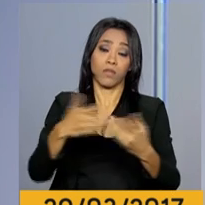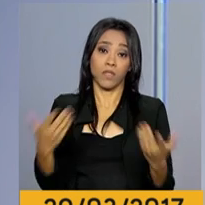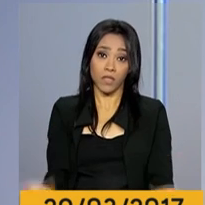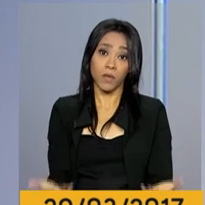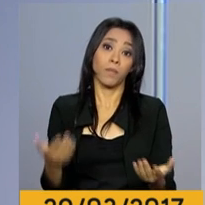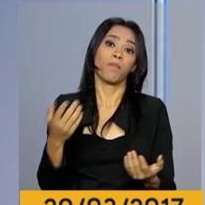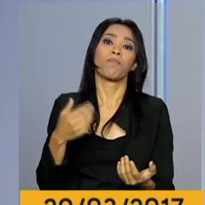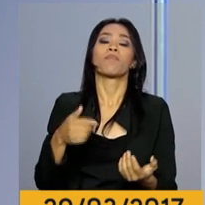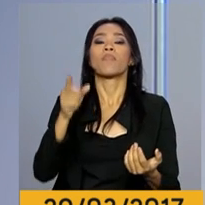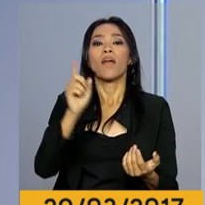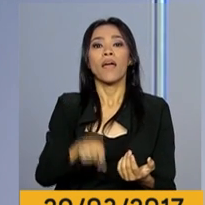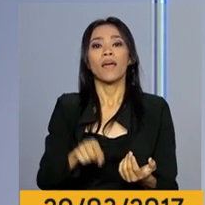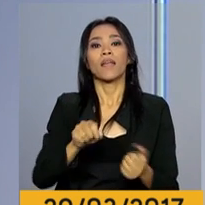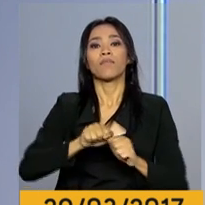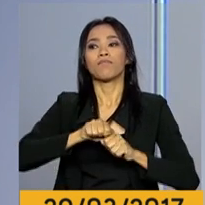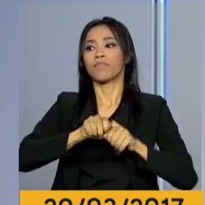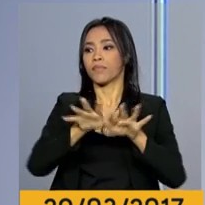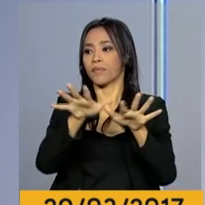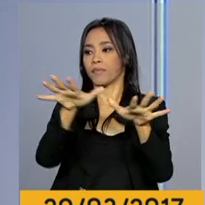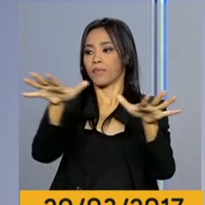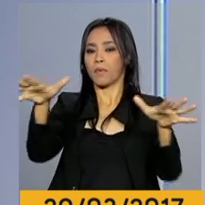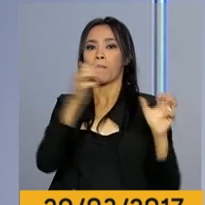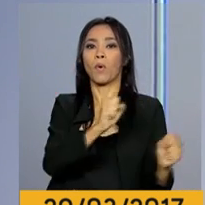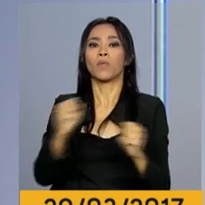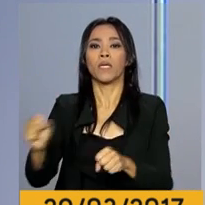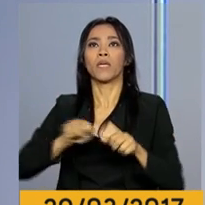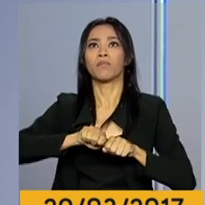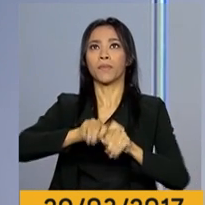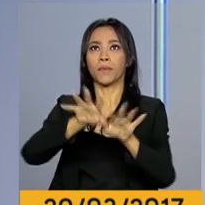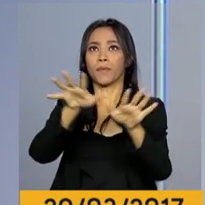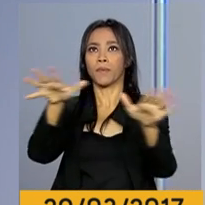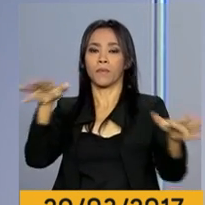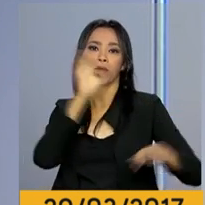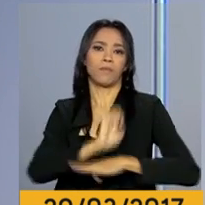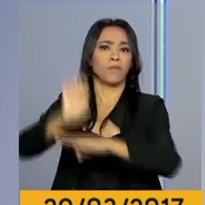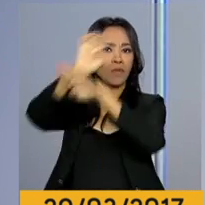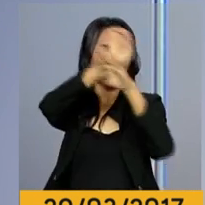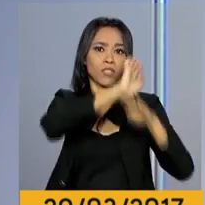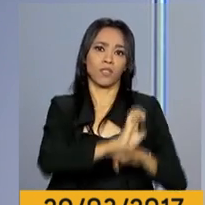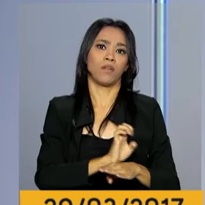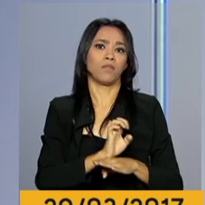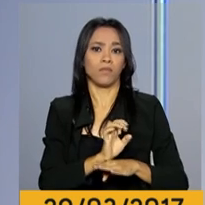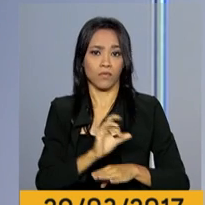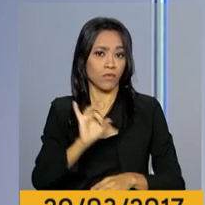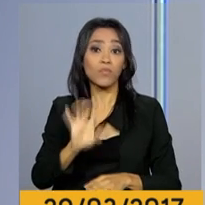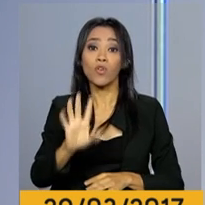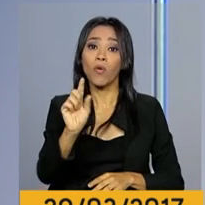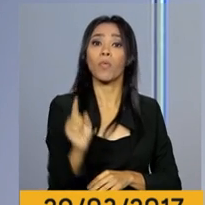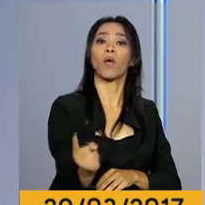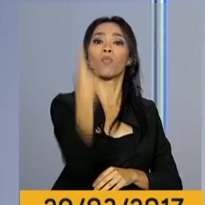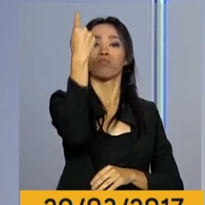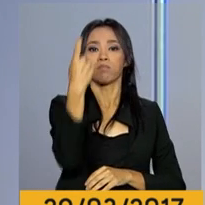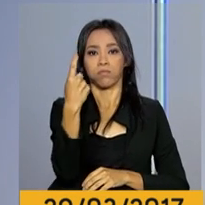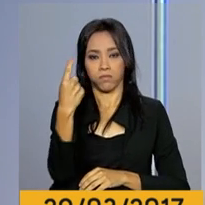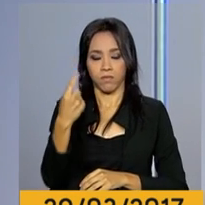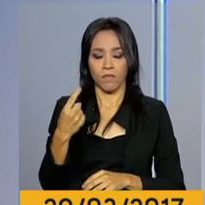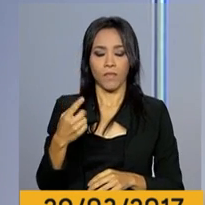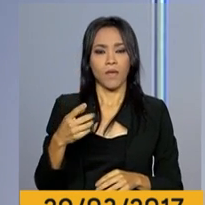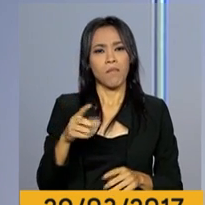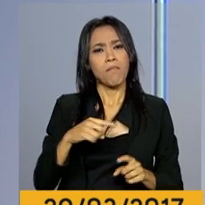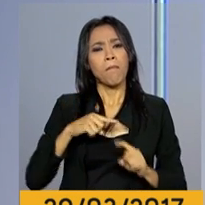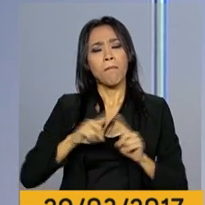significará de centralização de poder para os estados o fato é que nós passamos por períodos de